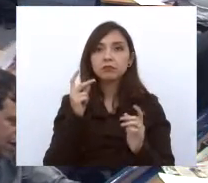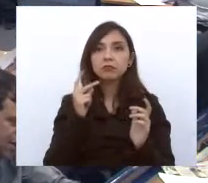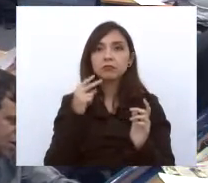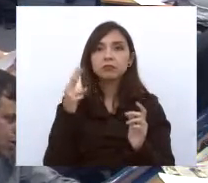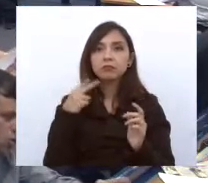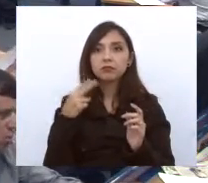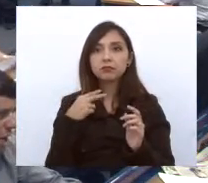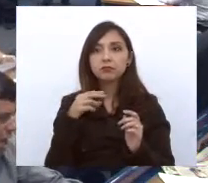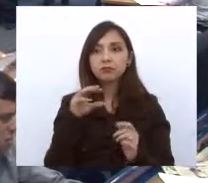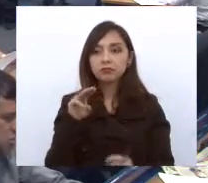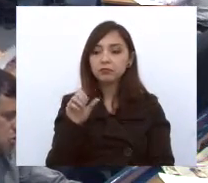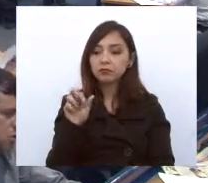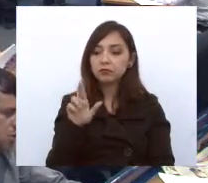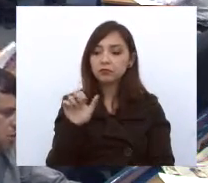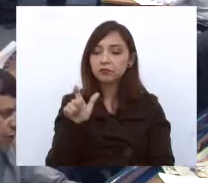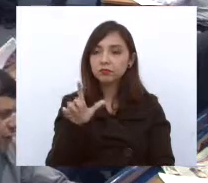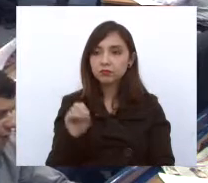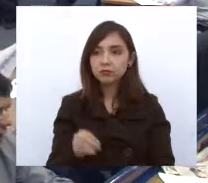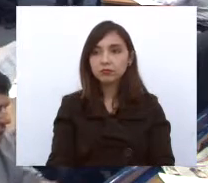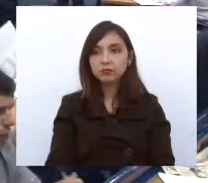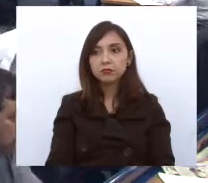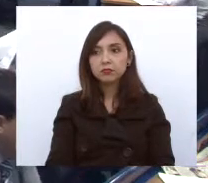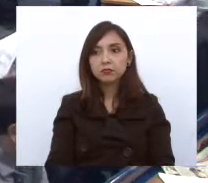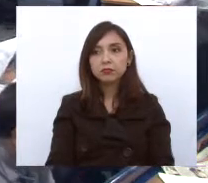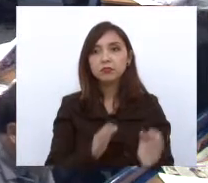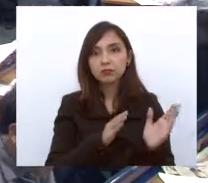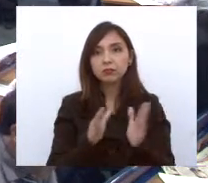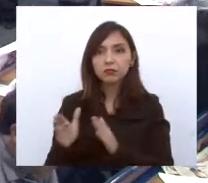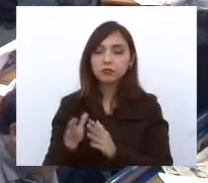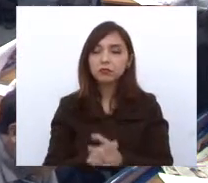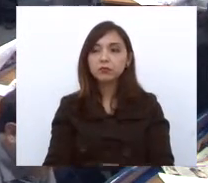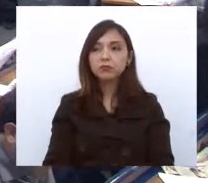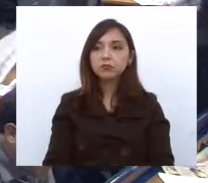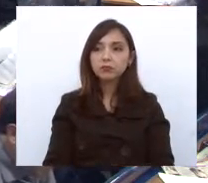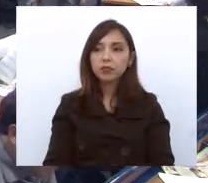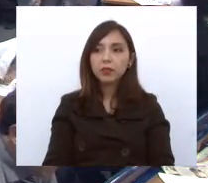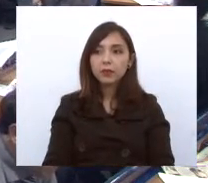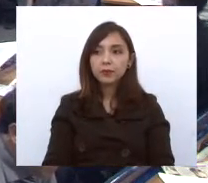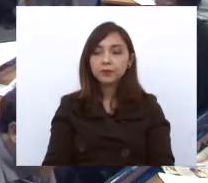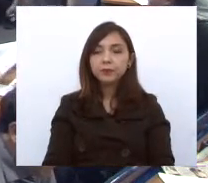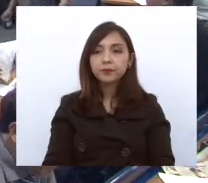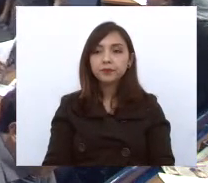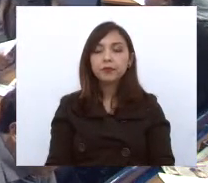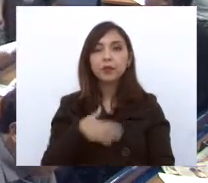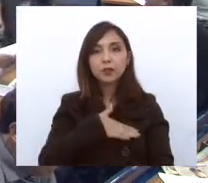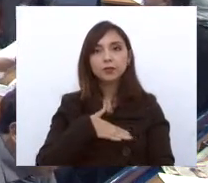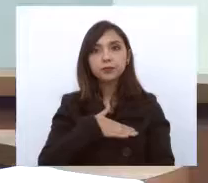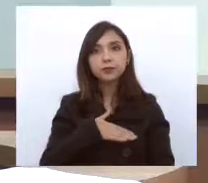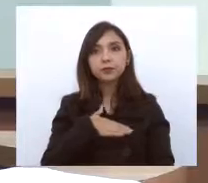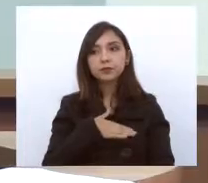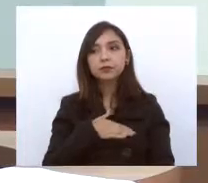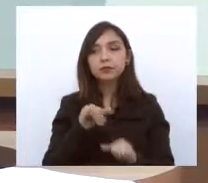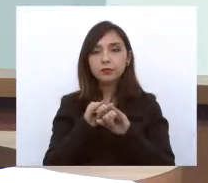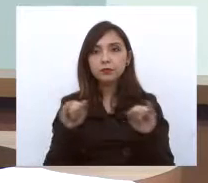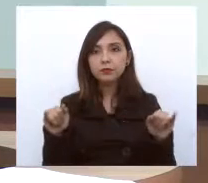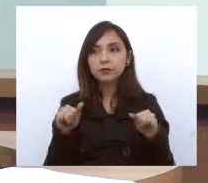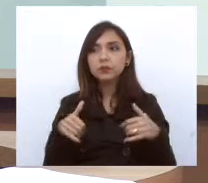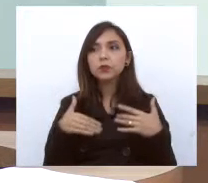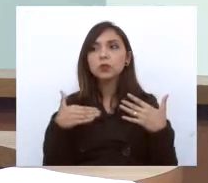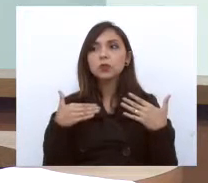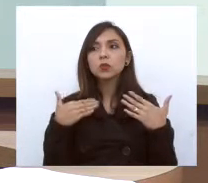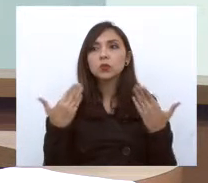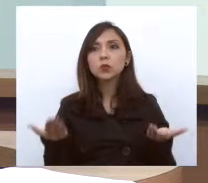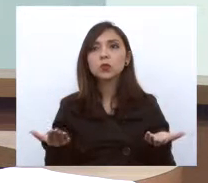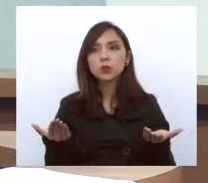vereador Marcelo Seminaldo. Questão de ordem, presidente. Questão de ordem, vereador. Presidente, eu gostaria de saber de Vossa Excelência qual que é o